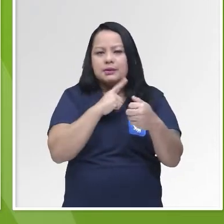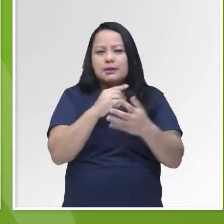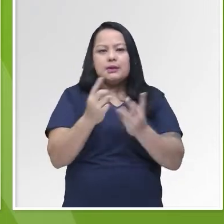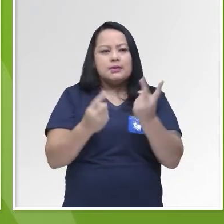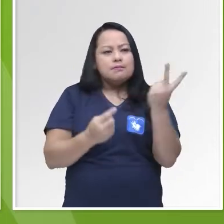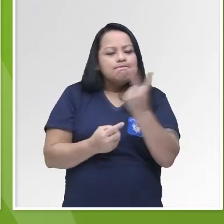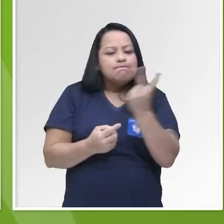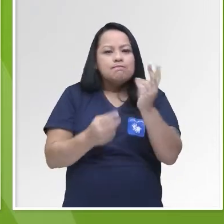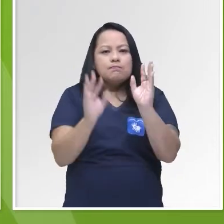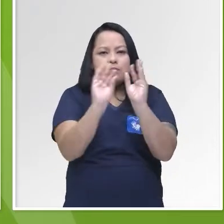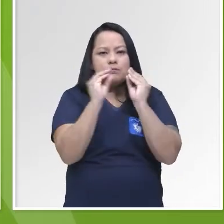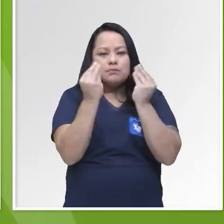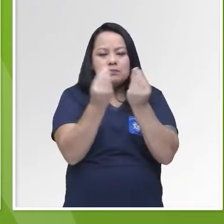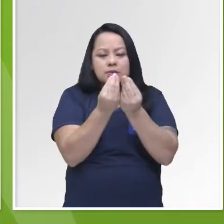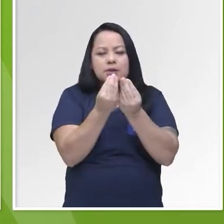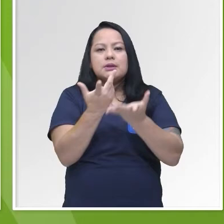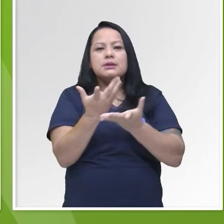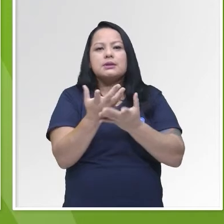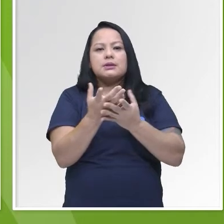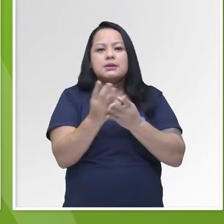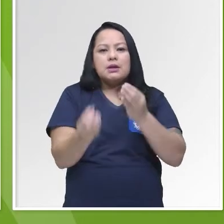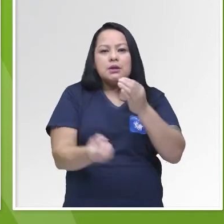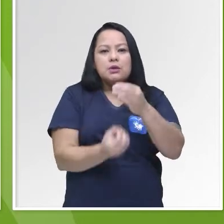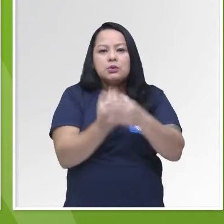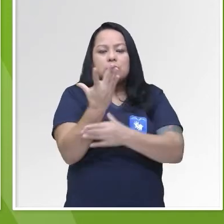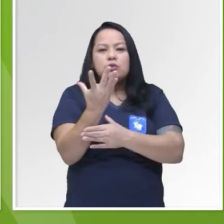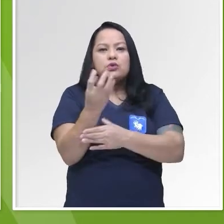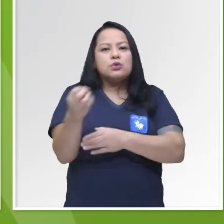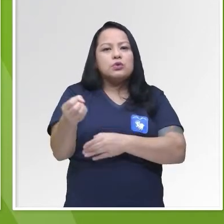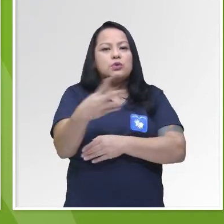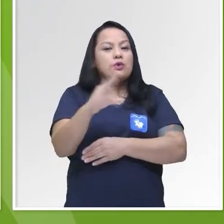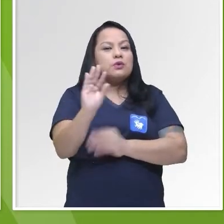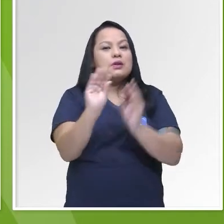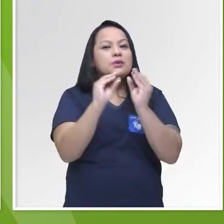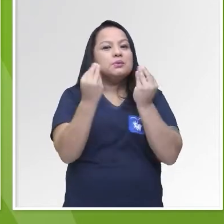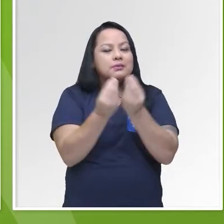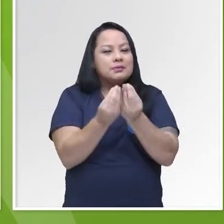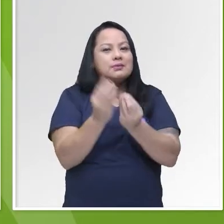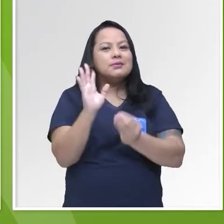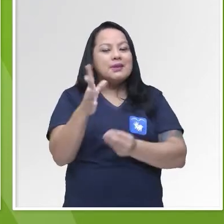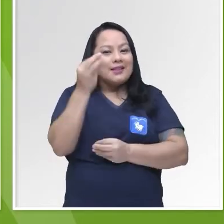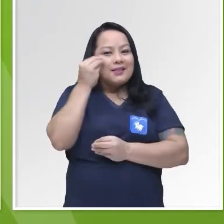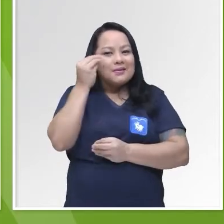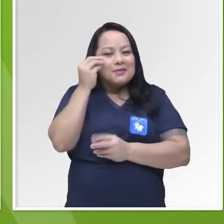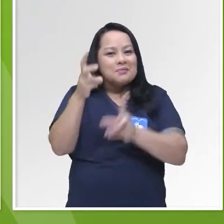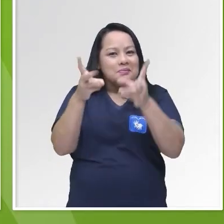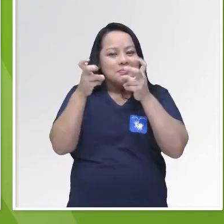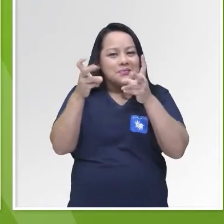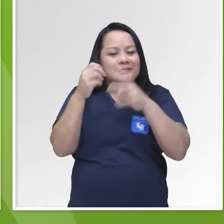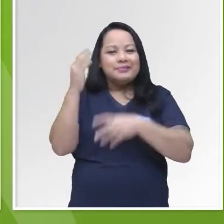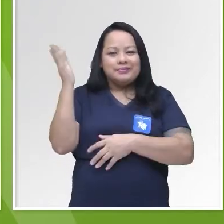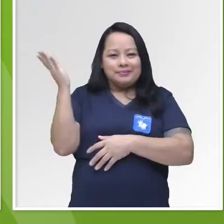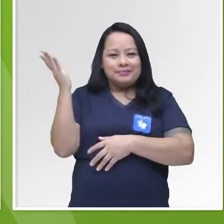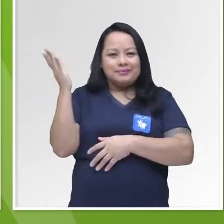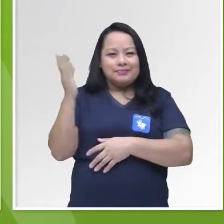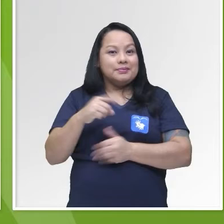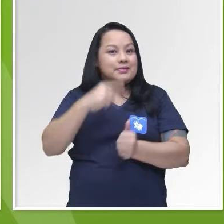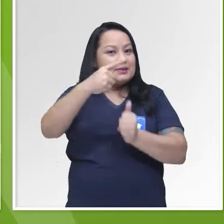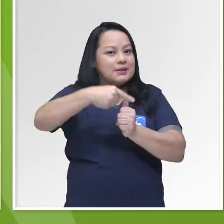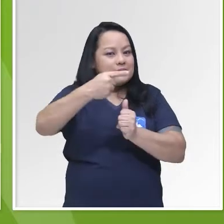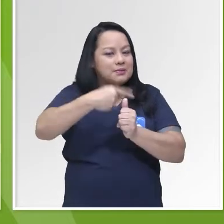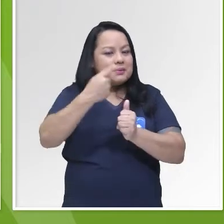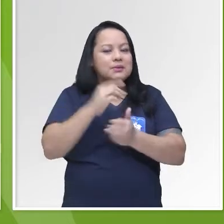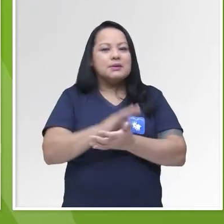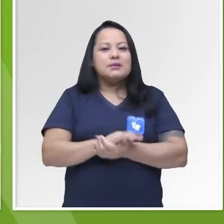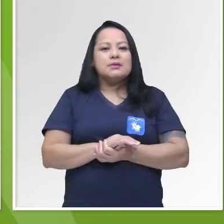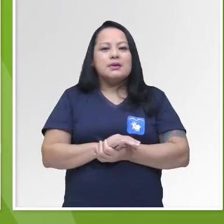duas substâncias, elas vão originar uma nova substância. Não é isso que a gente enxerga aí nesse esquema? Eu